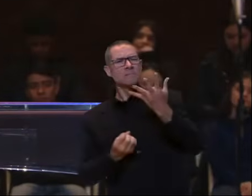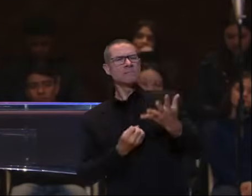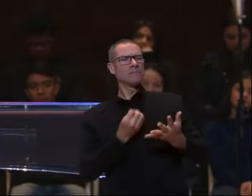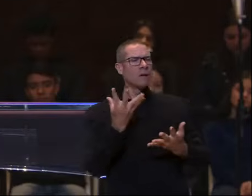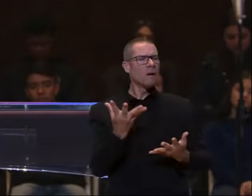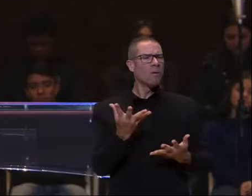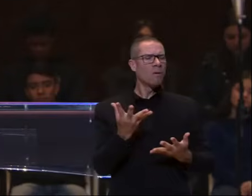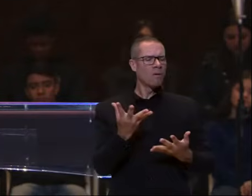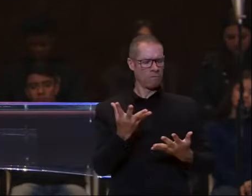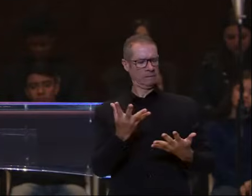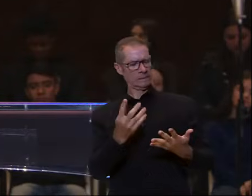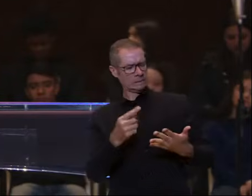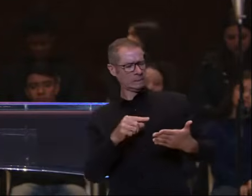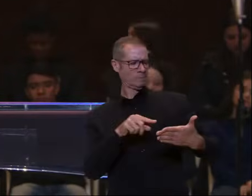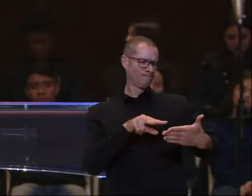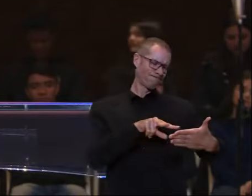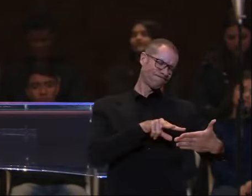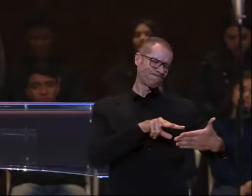me